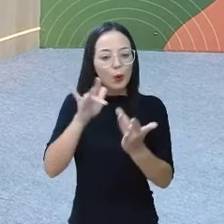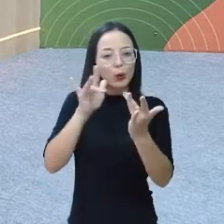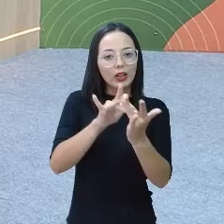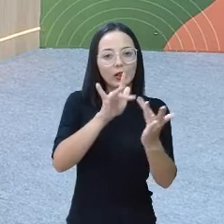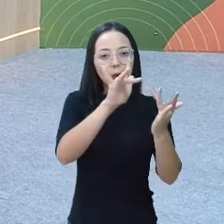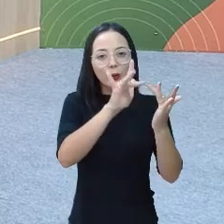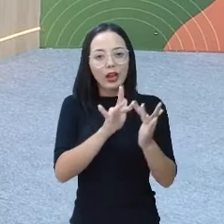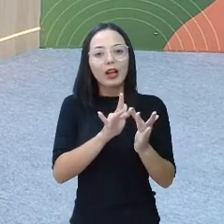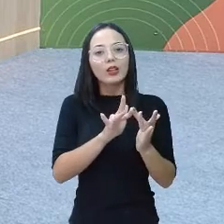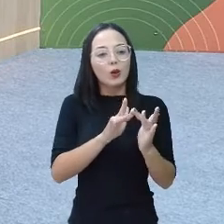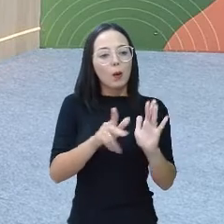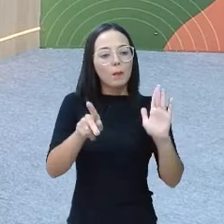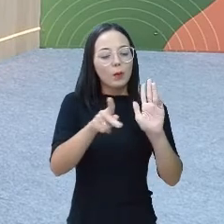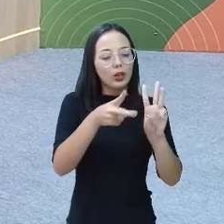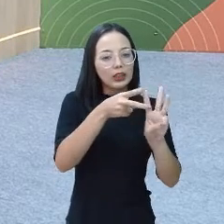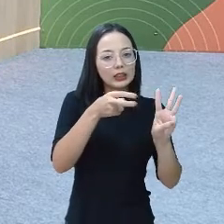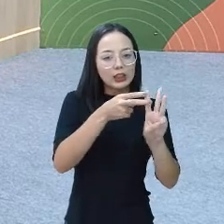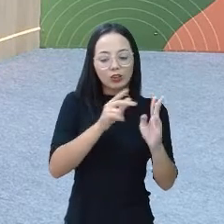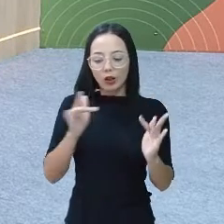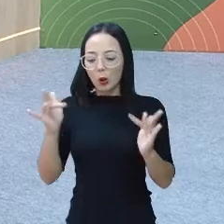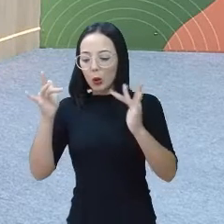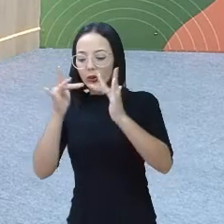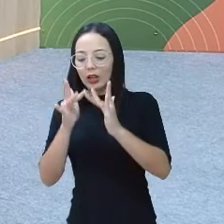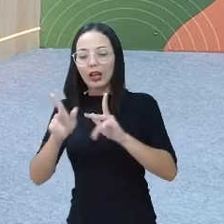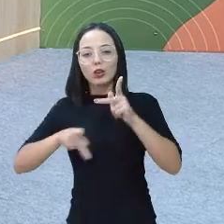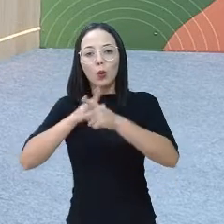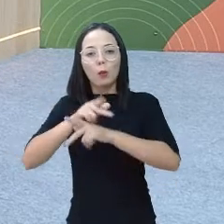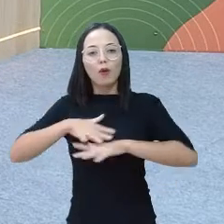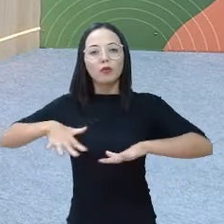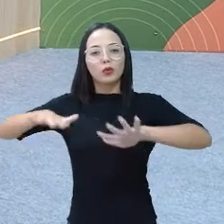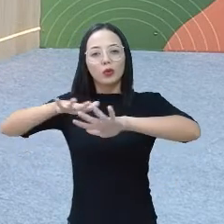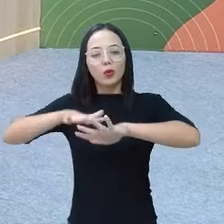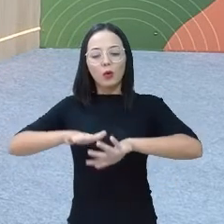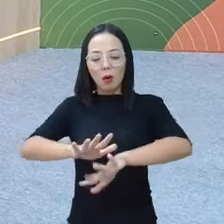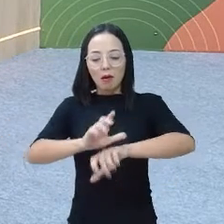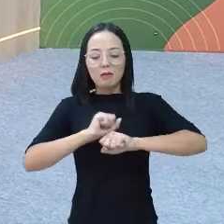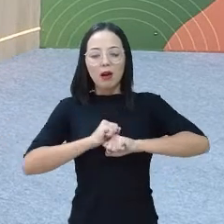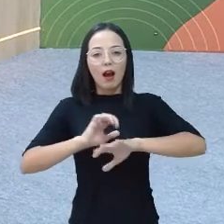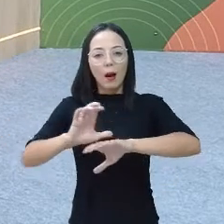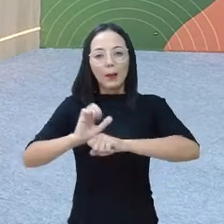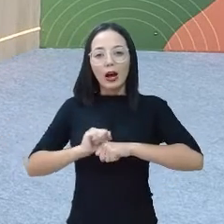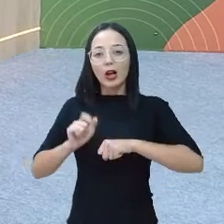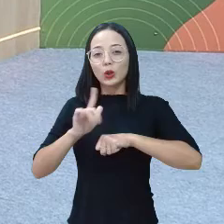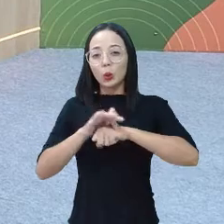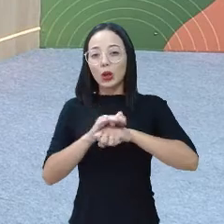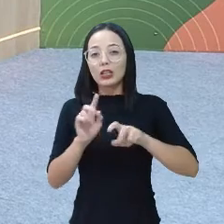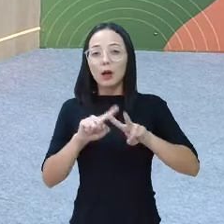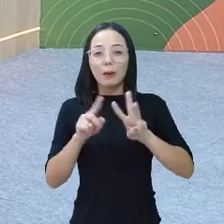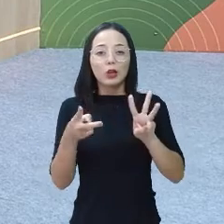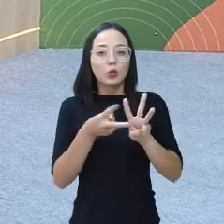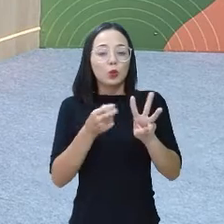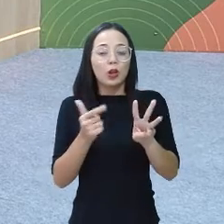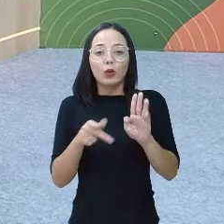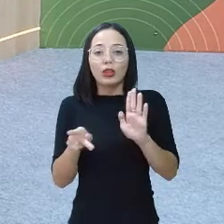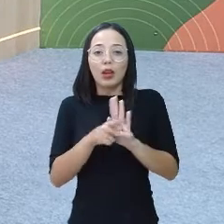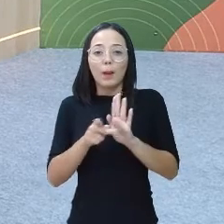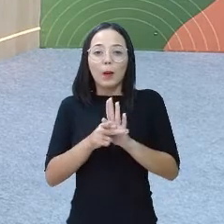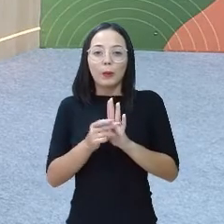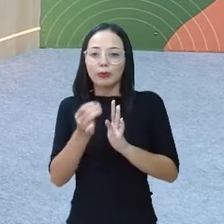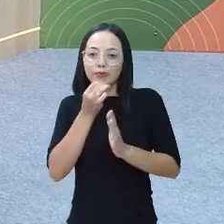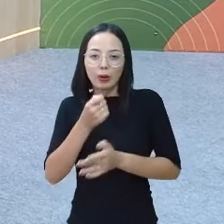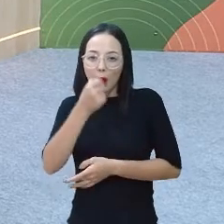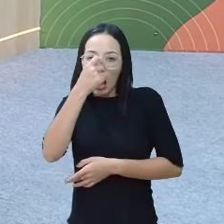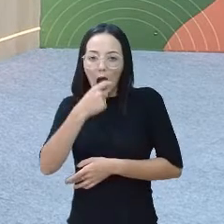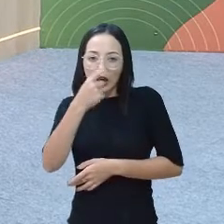os espanhóis, assim, trouxe uma série de doenças para os quais os indígenas não possuíam anticorpos, por exemplo, a